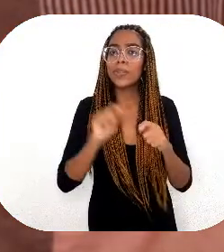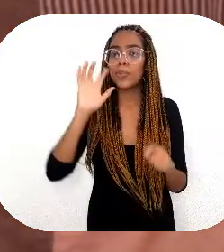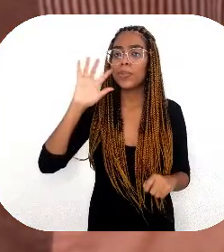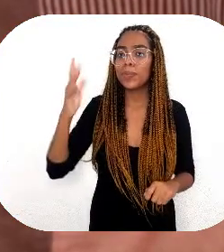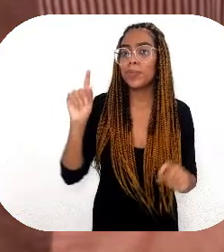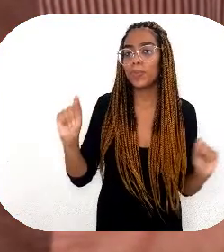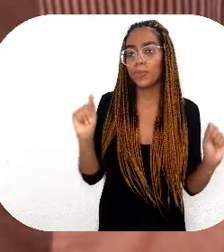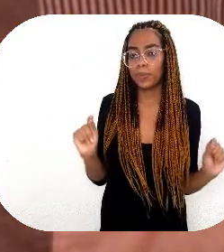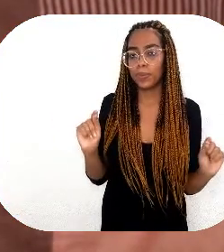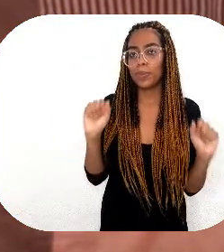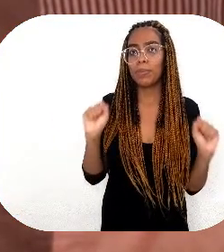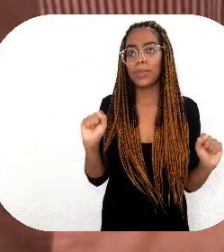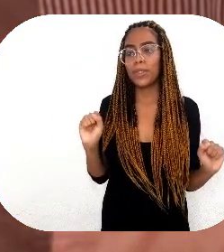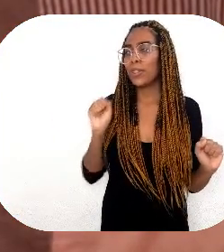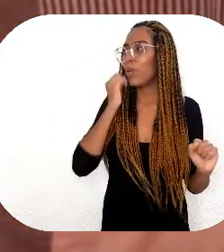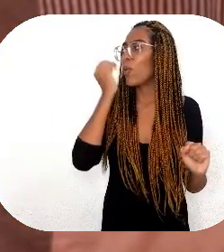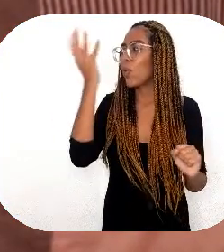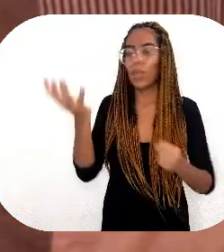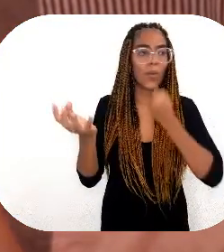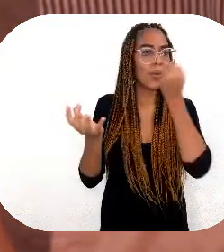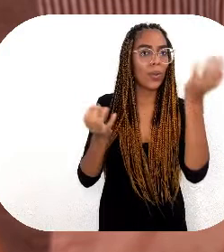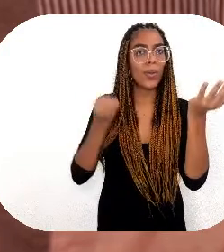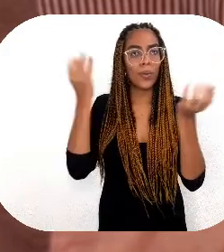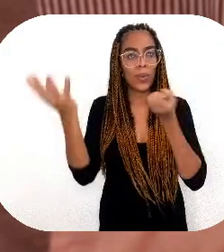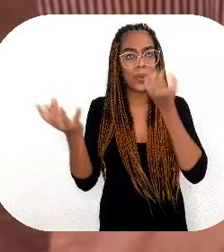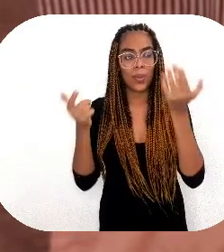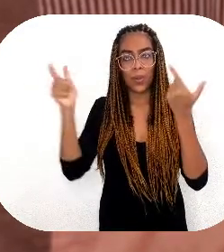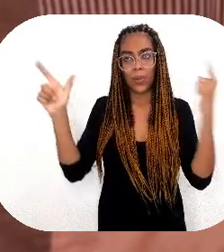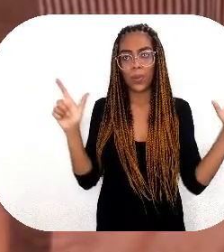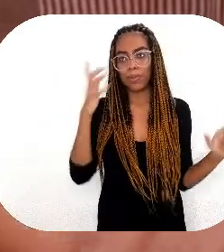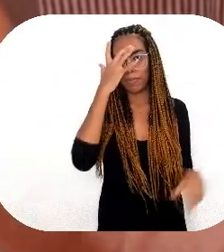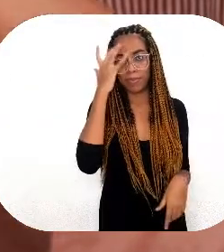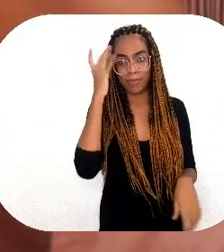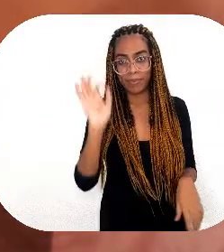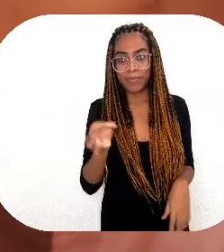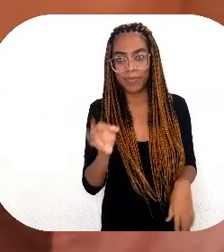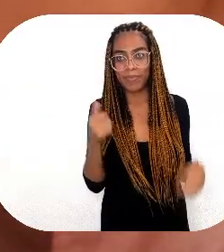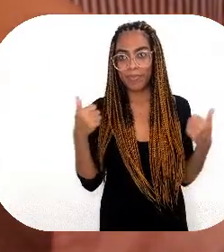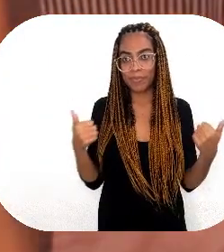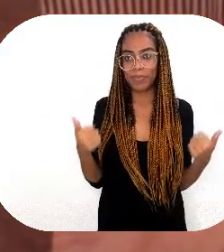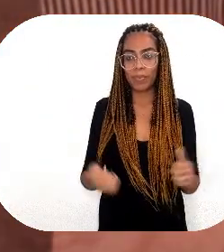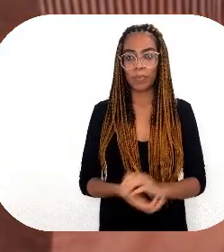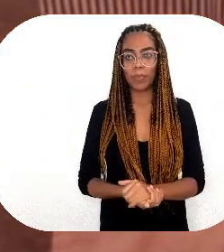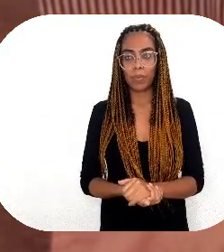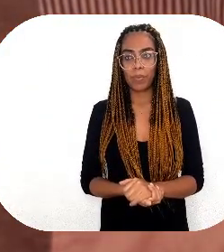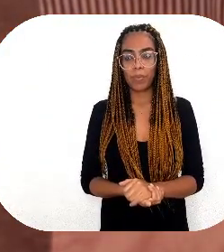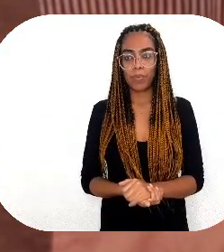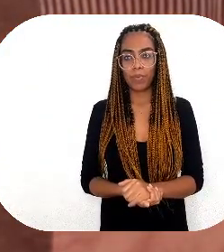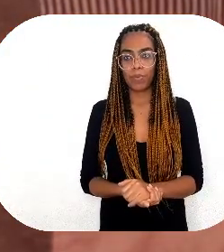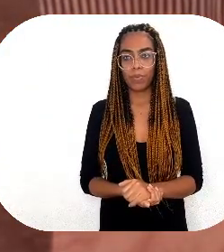depois que ouvirem essas histórias, sabe o que vocês podem fazer? Recontá-las, para que possamos espalhar boas histórias por